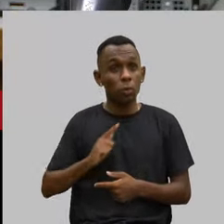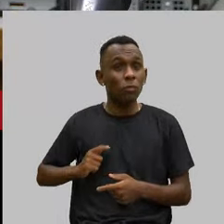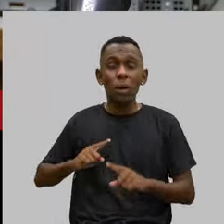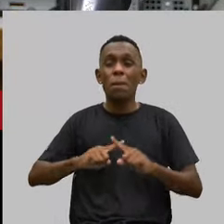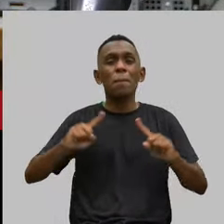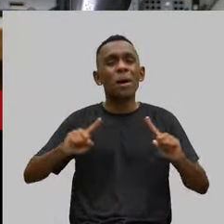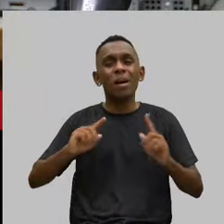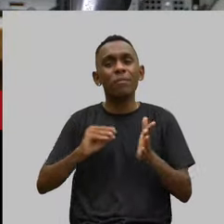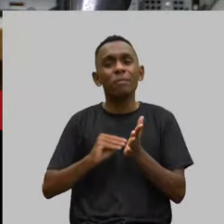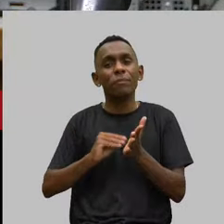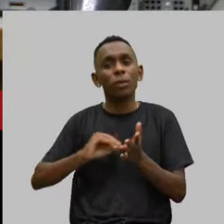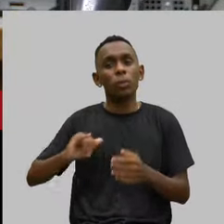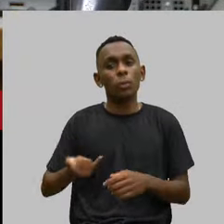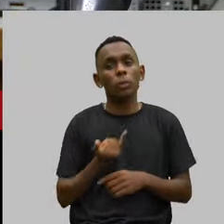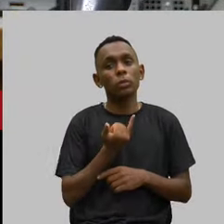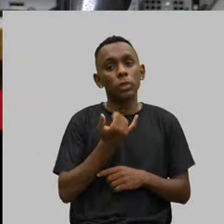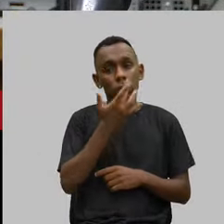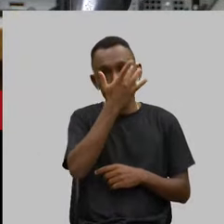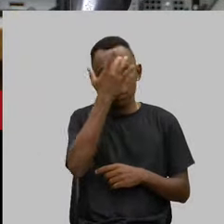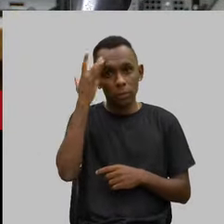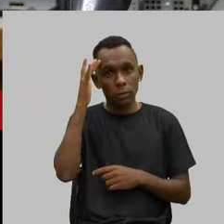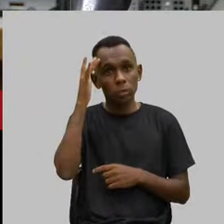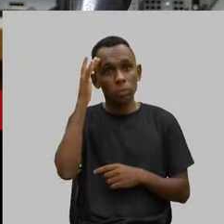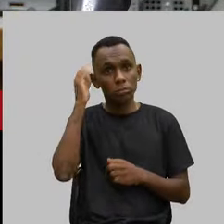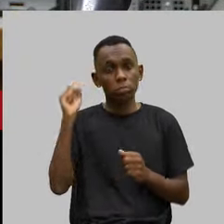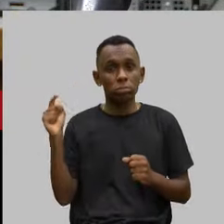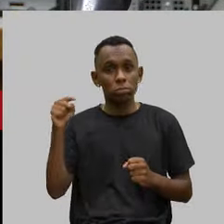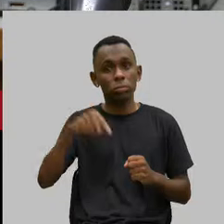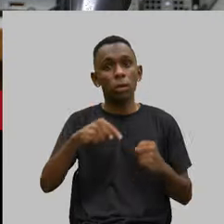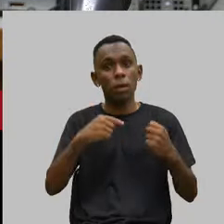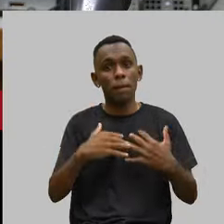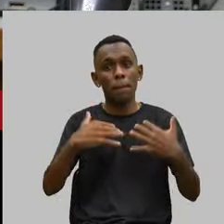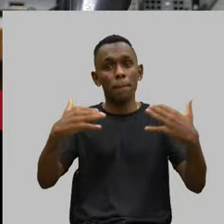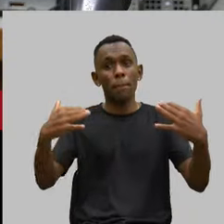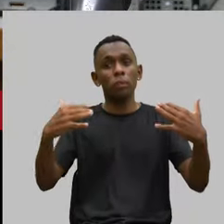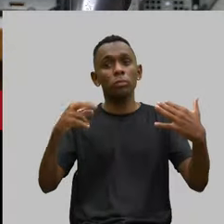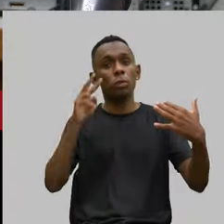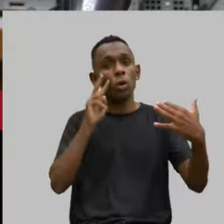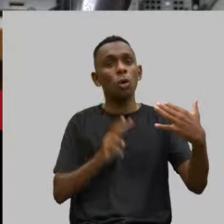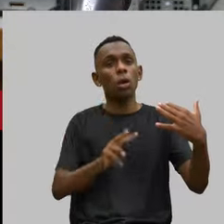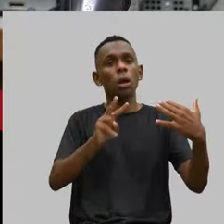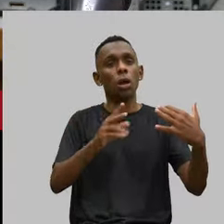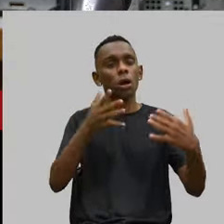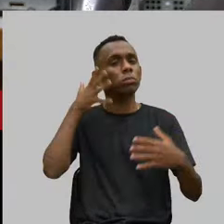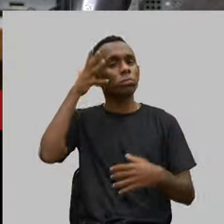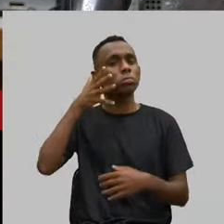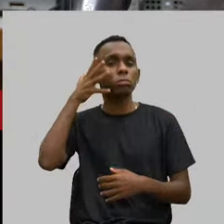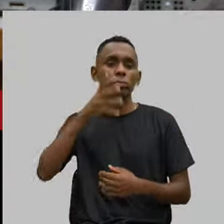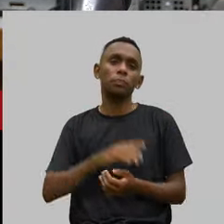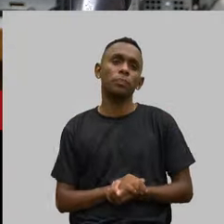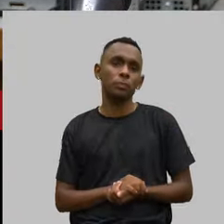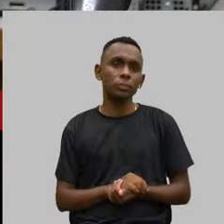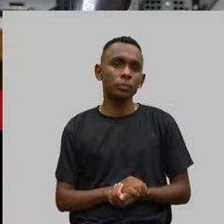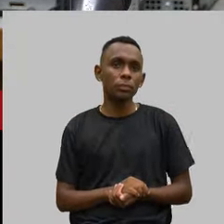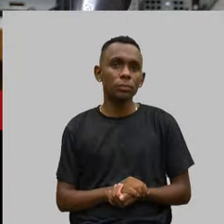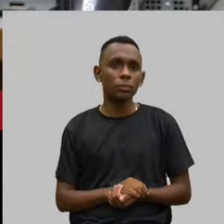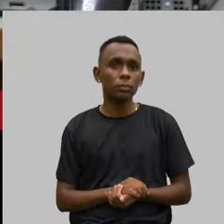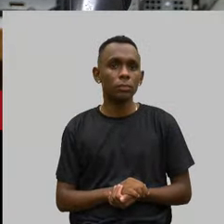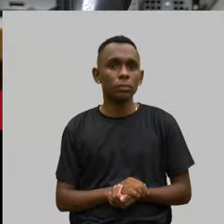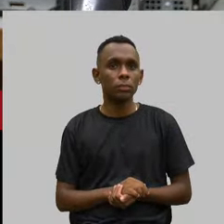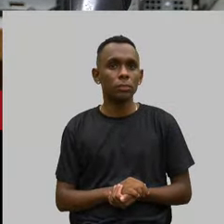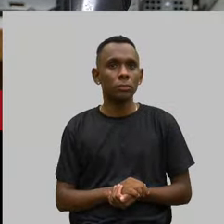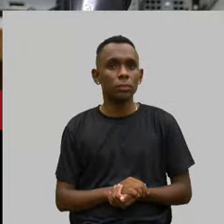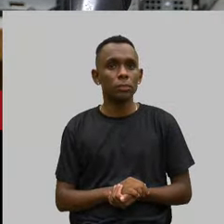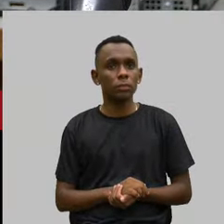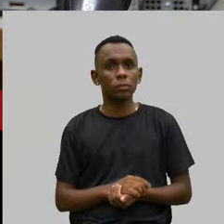oportunidade de que essas pessoas elas estejam ali presentes olhando nos olhos dos secretários nenhum Deputado vai morder esse